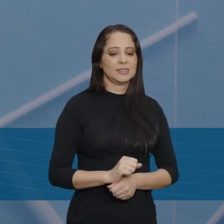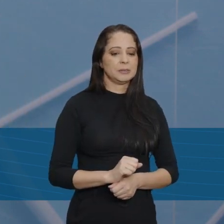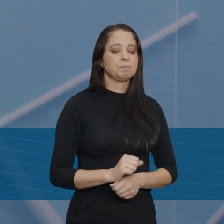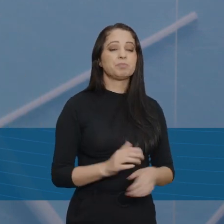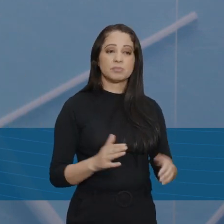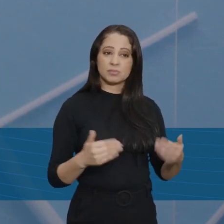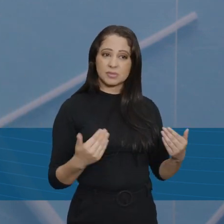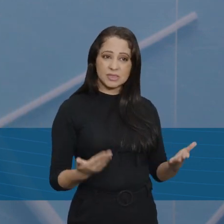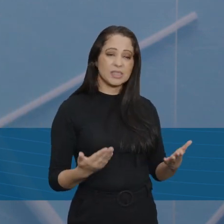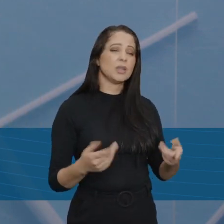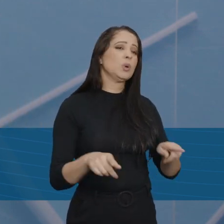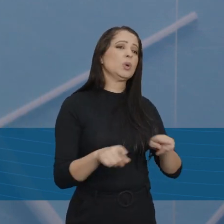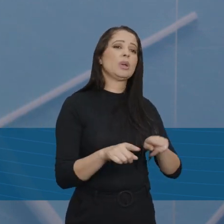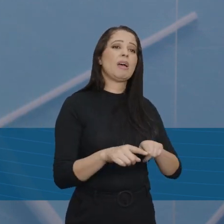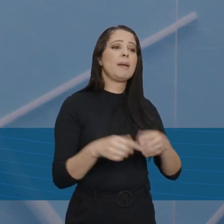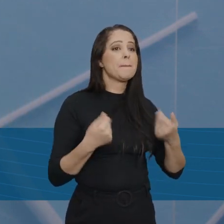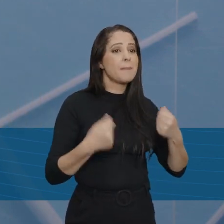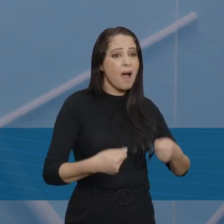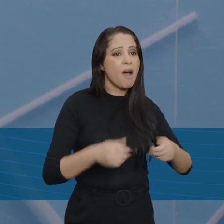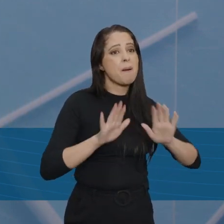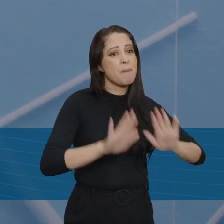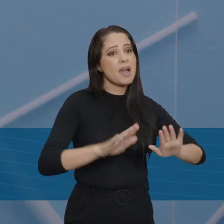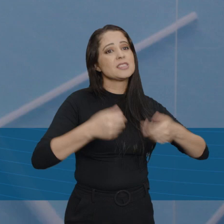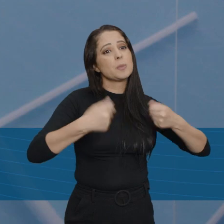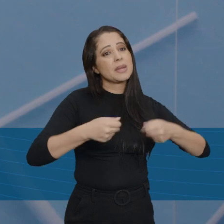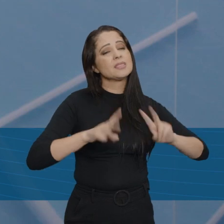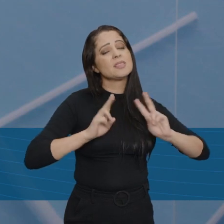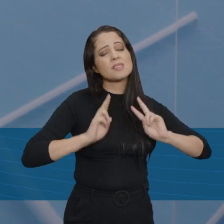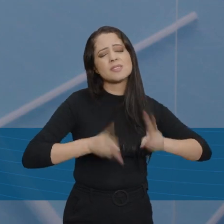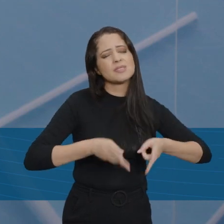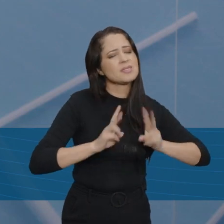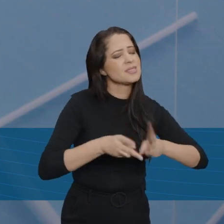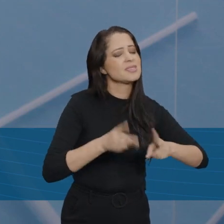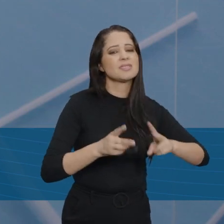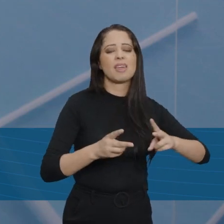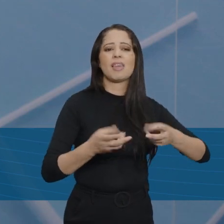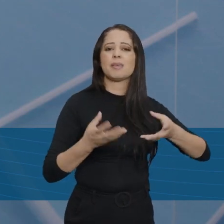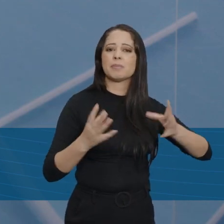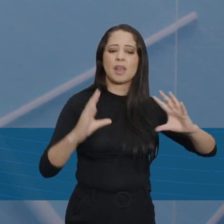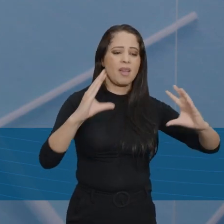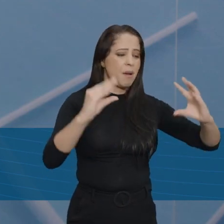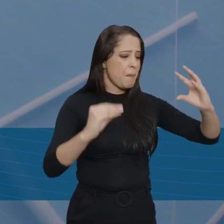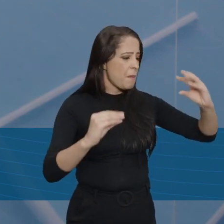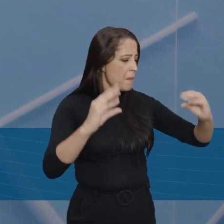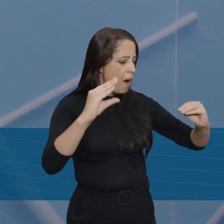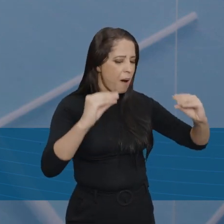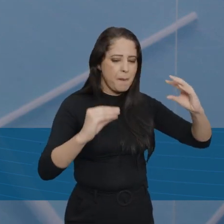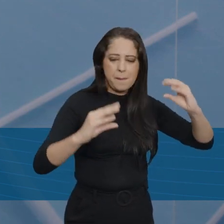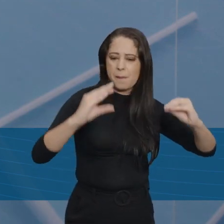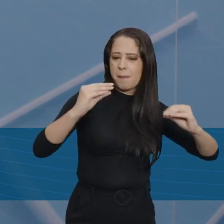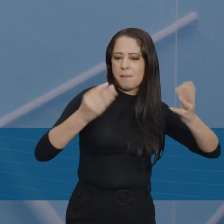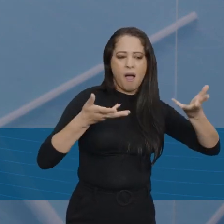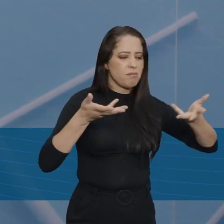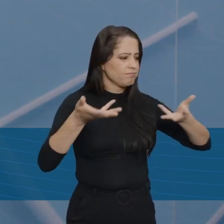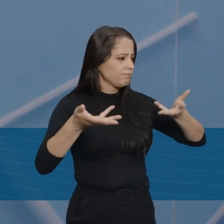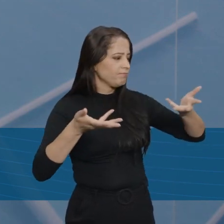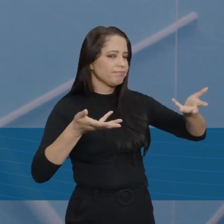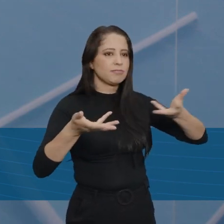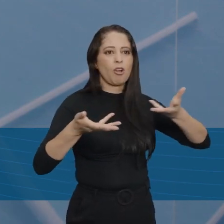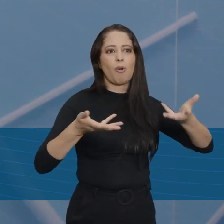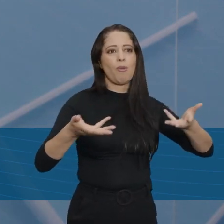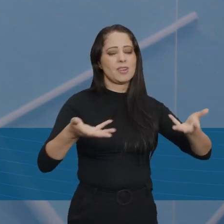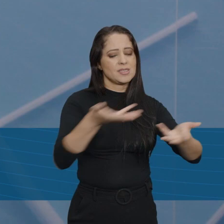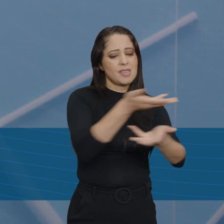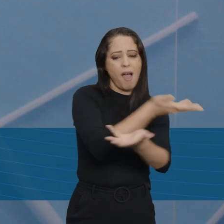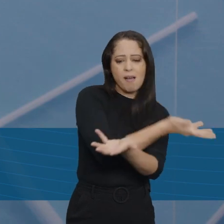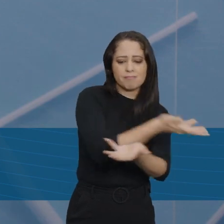diálogo, né? Impedindo que a gente escute o outro lado da história, impedindo que a gente veja aí as crianças